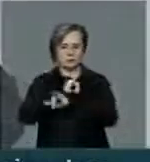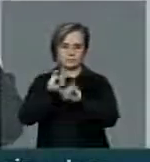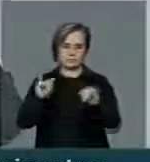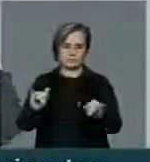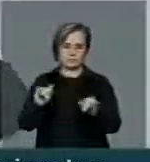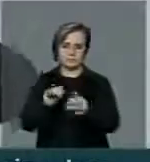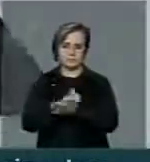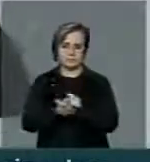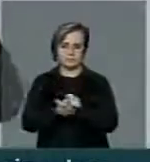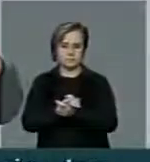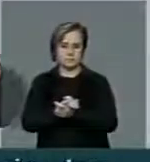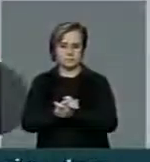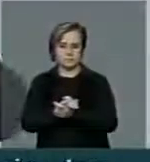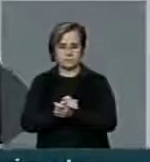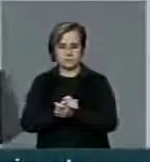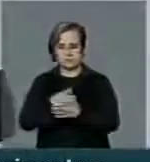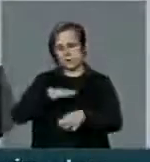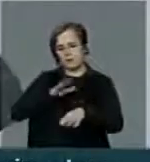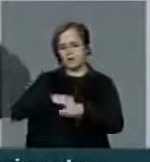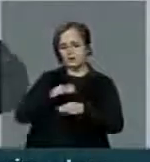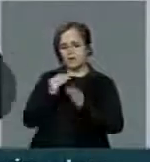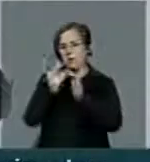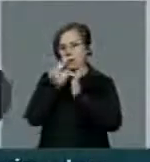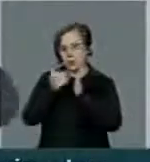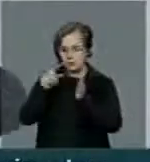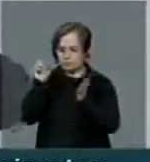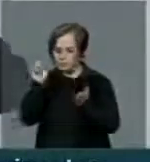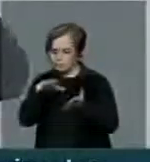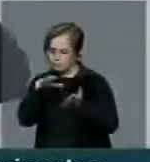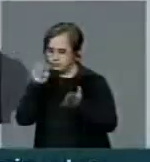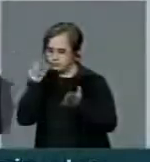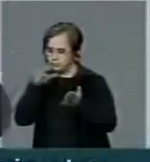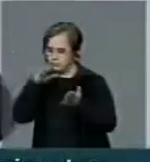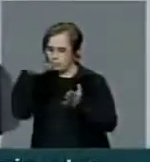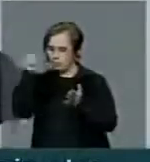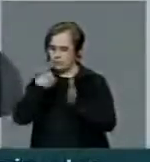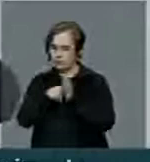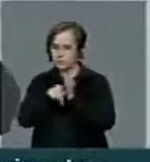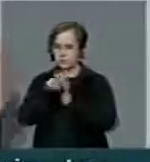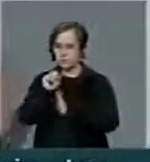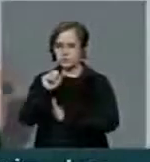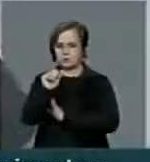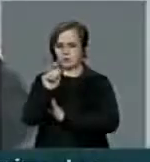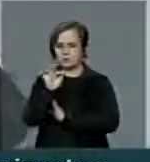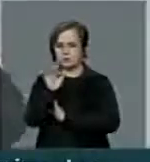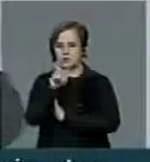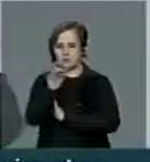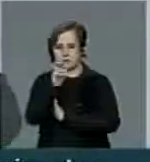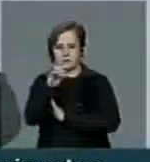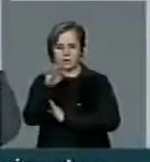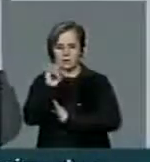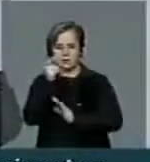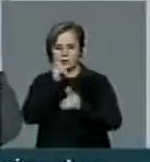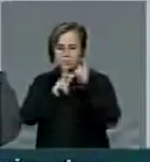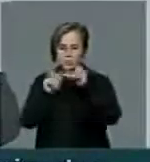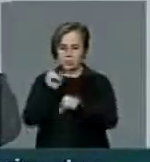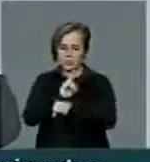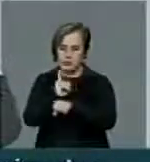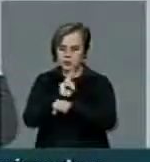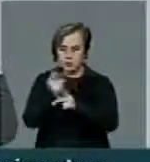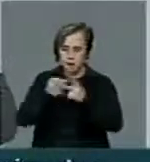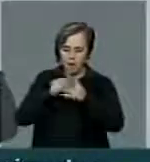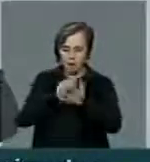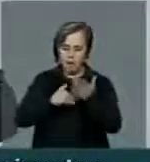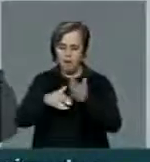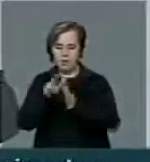tá, que além das imagens satélites, que já estão sendo compradas, as novas, e corrigindo os vazios que existem, nós fizemos